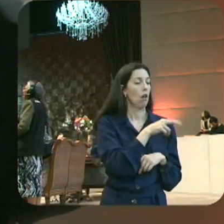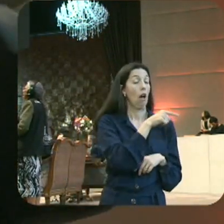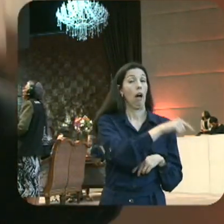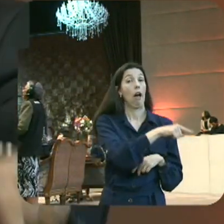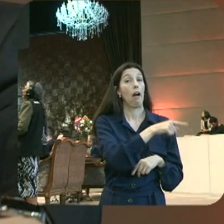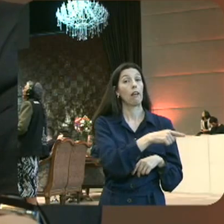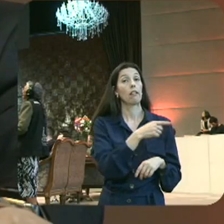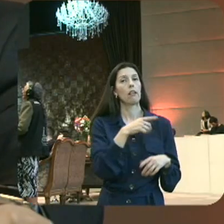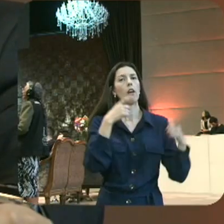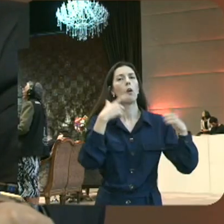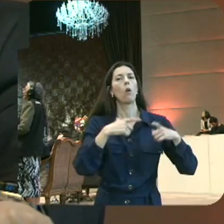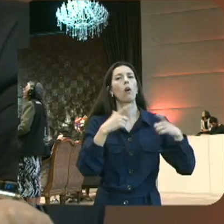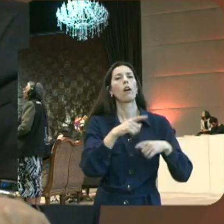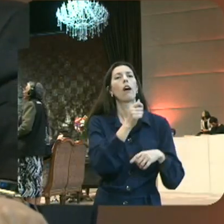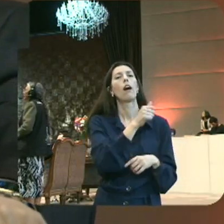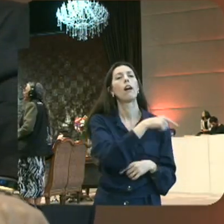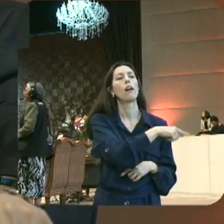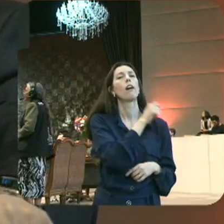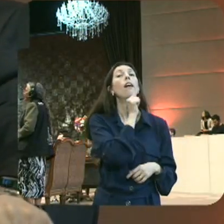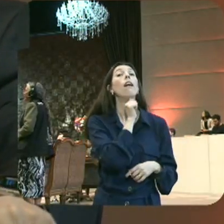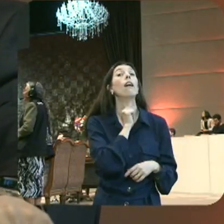Vale da Desgraça.